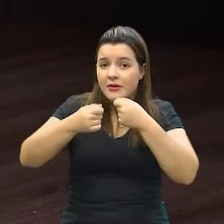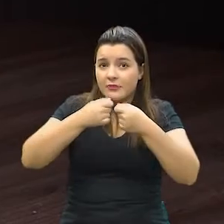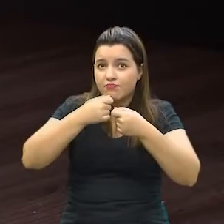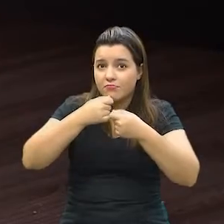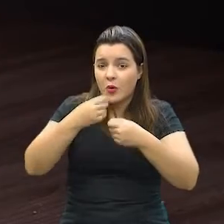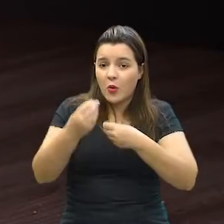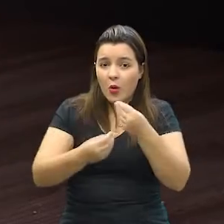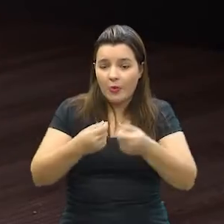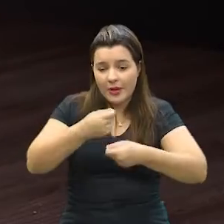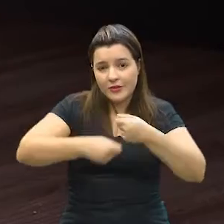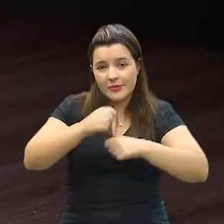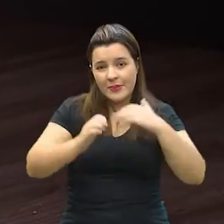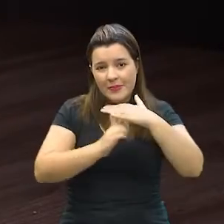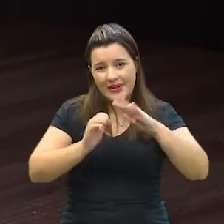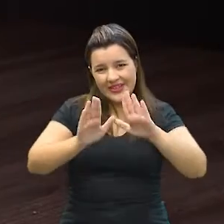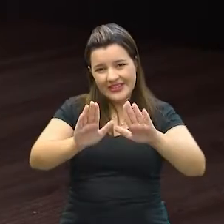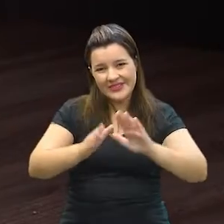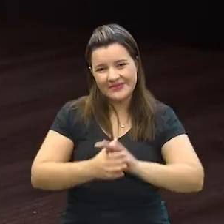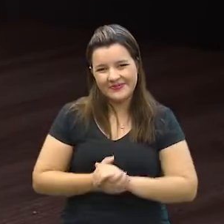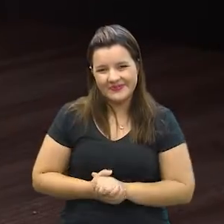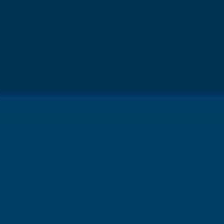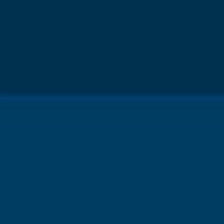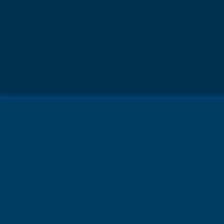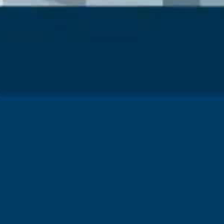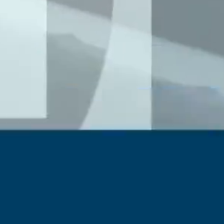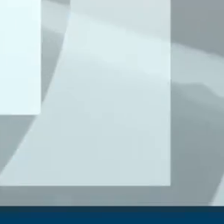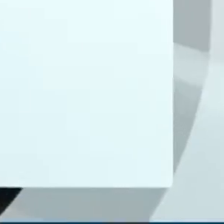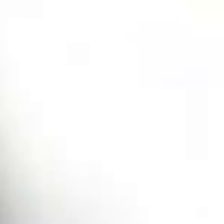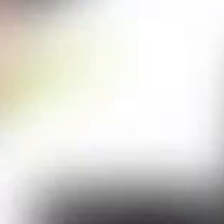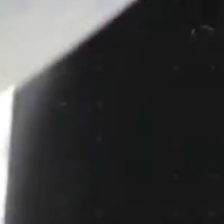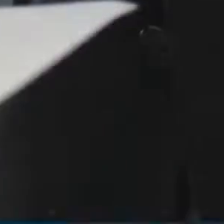como gerir uma empresa. Não saia daí.